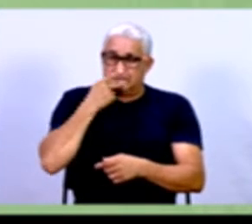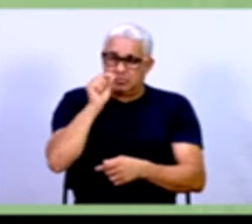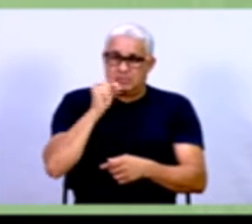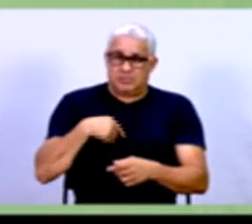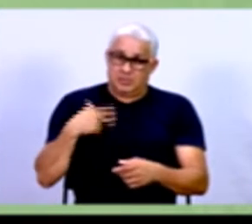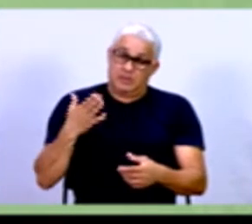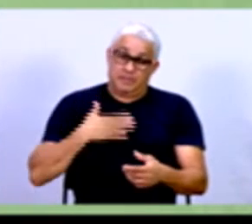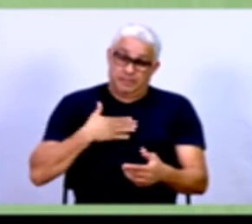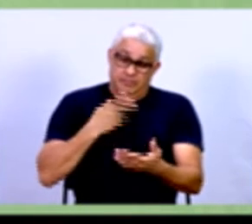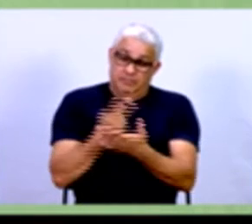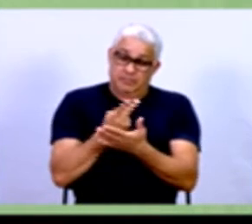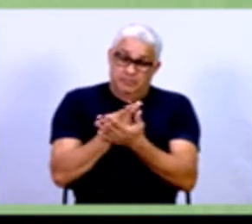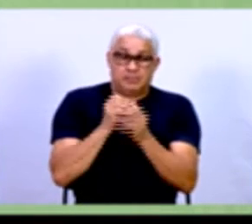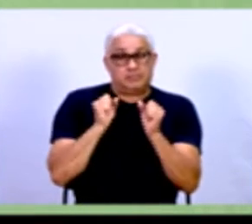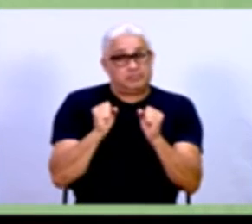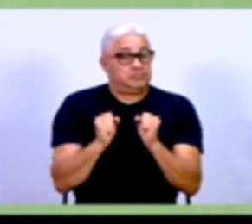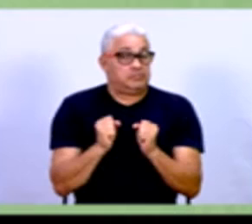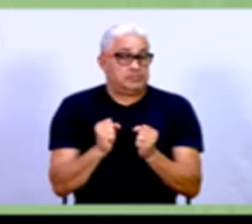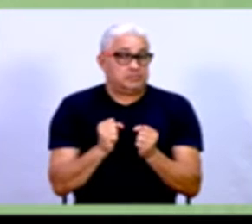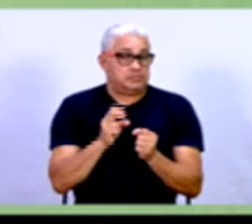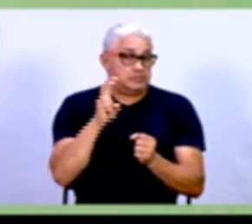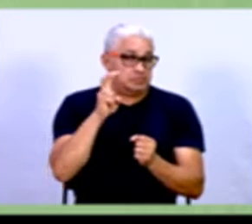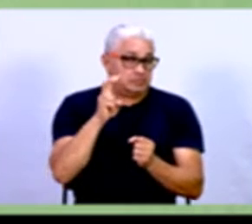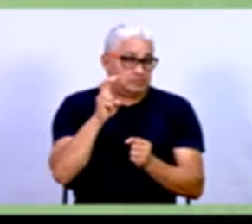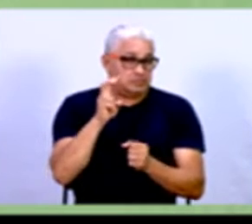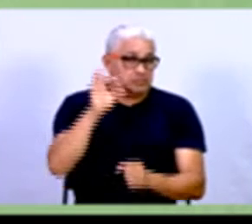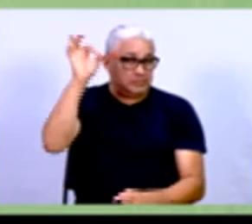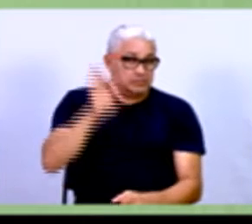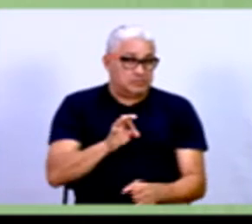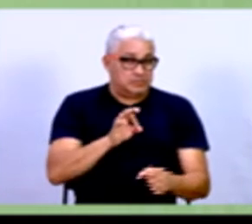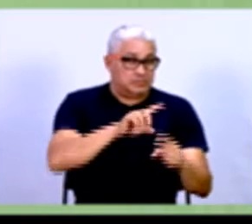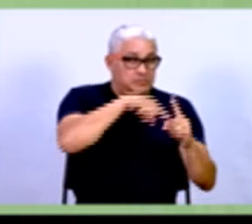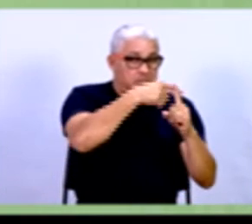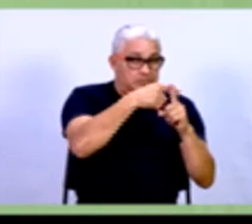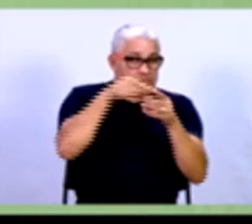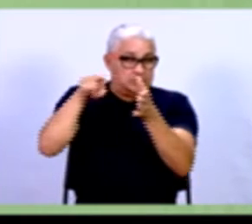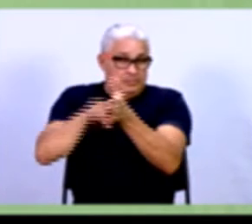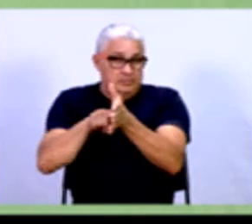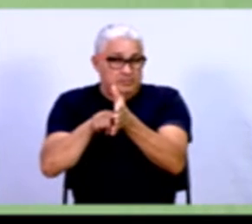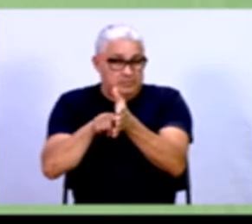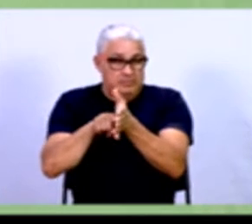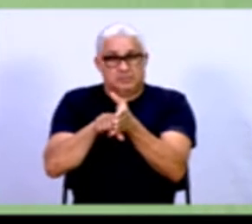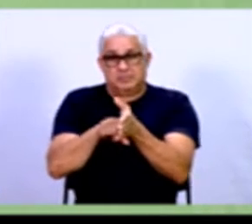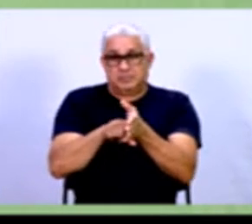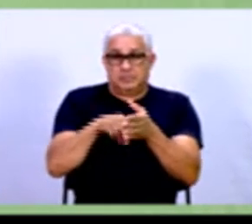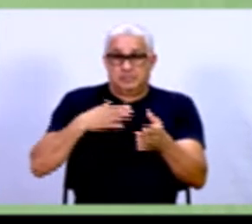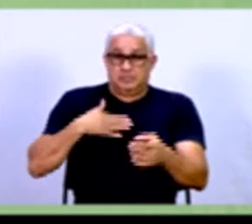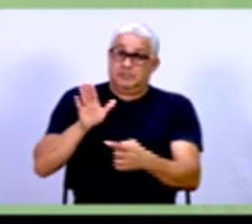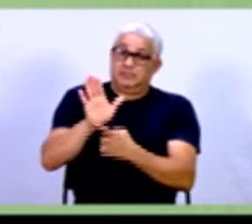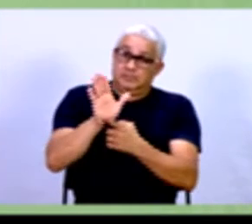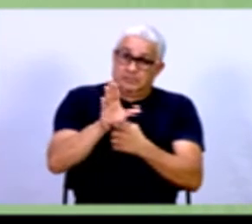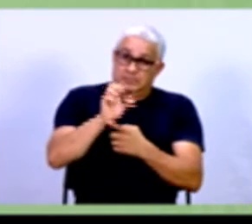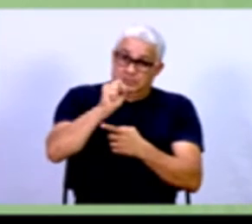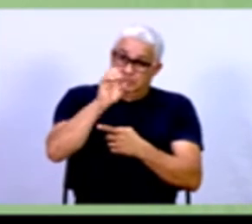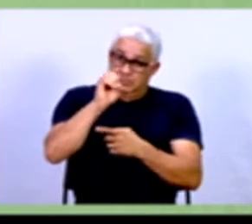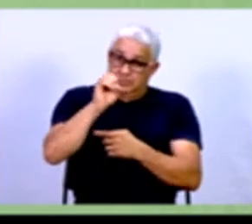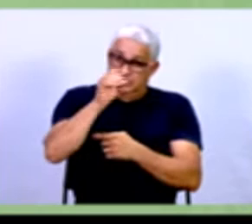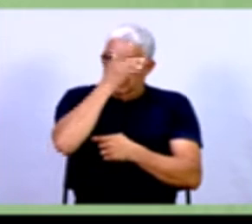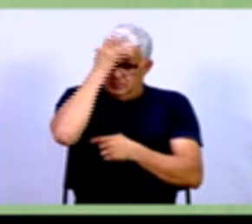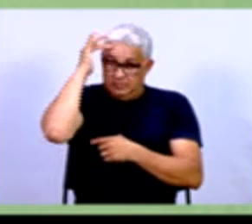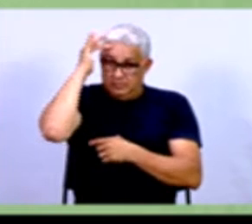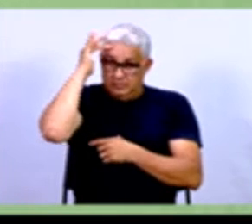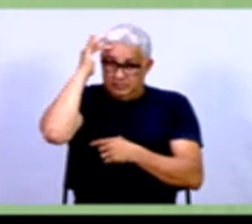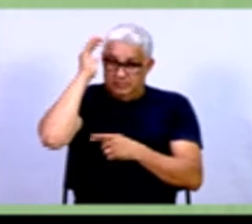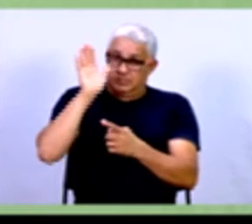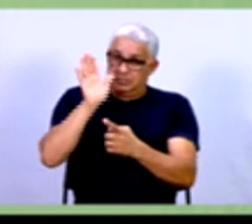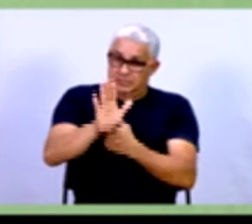meu erro pode ser de 5%, para mais ou para menos, então a minha amostra vai ser de 80 pessoas. E